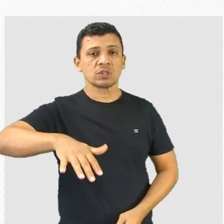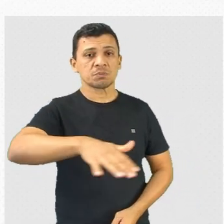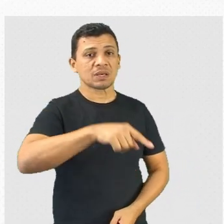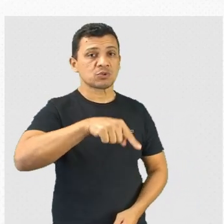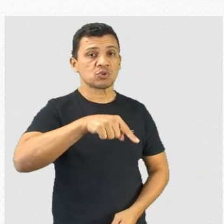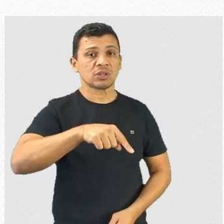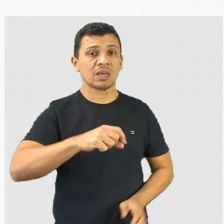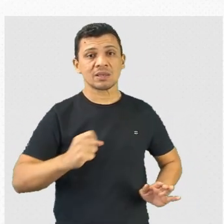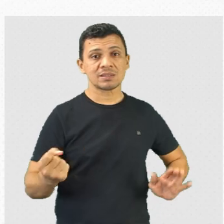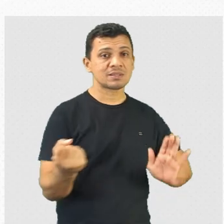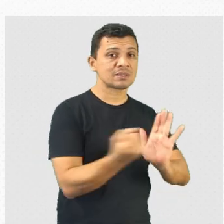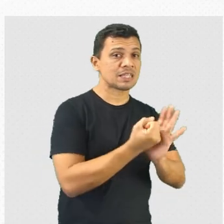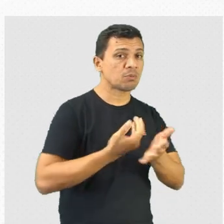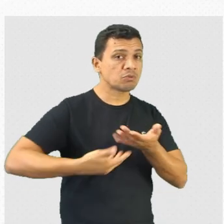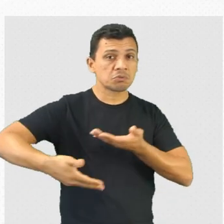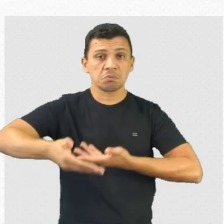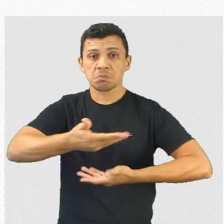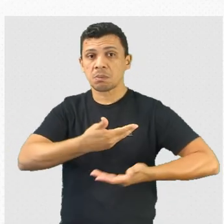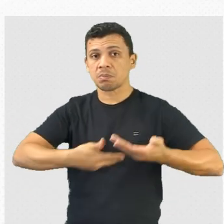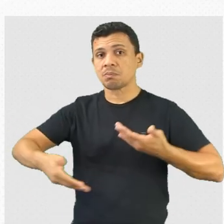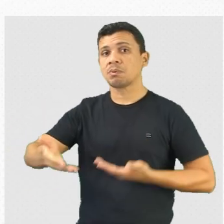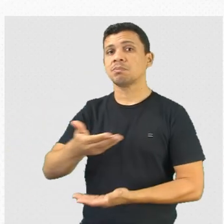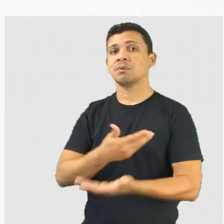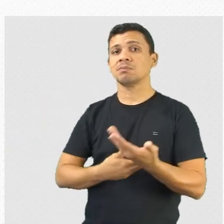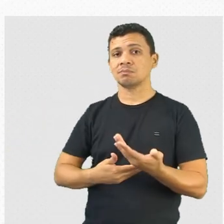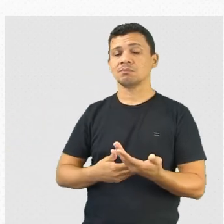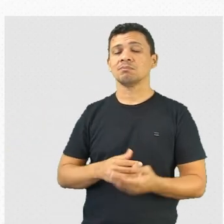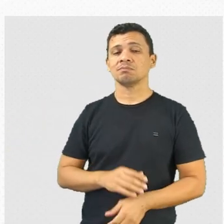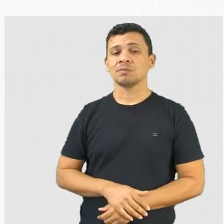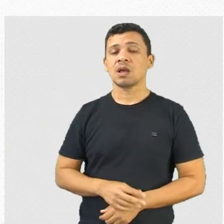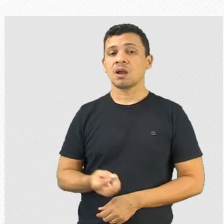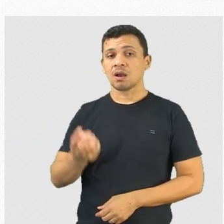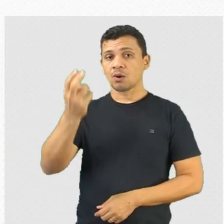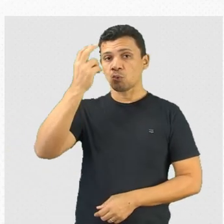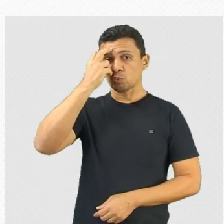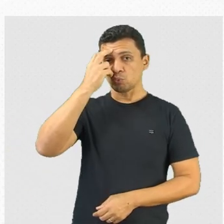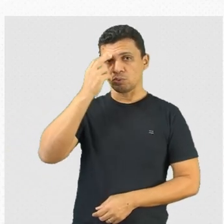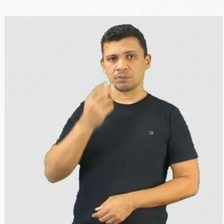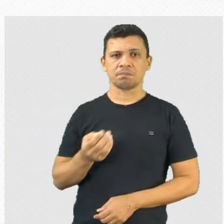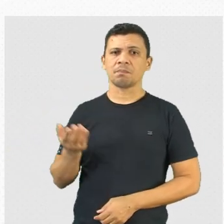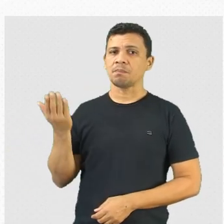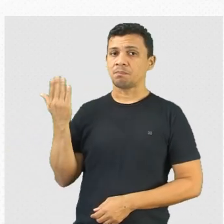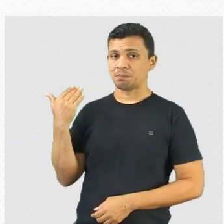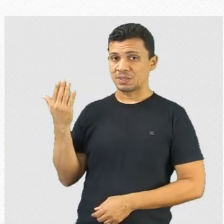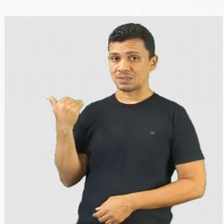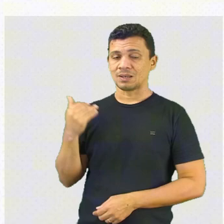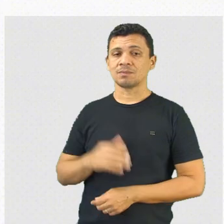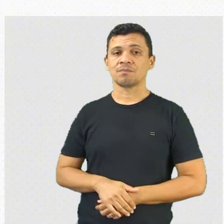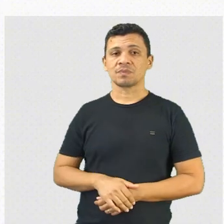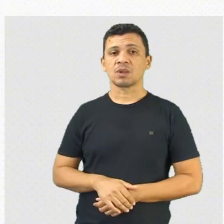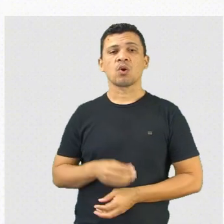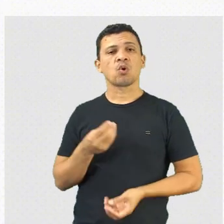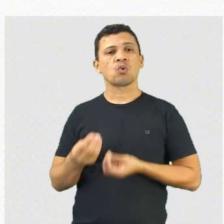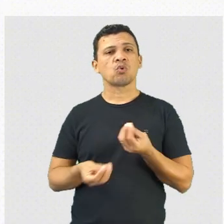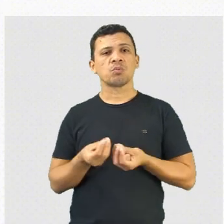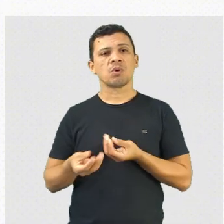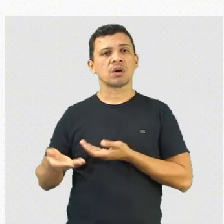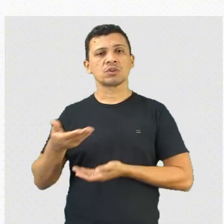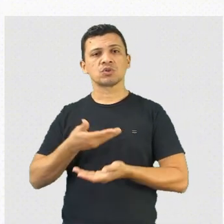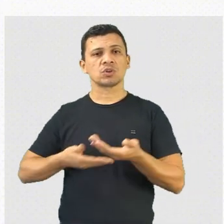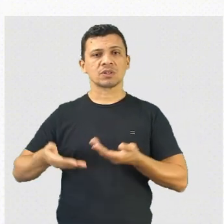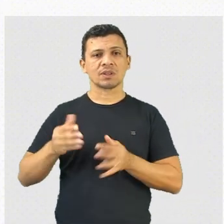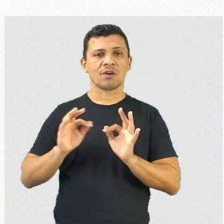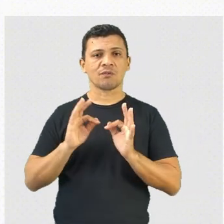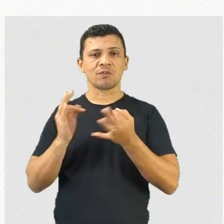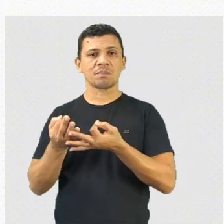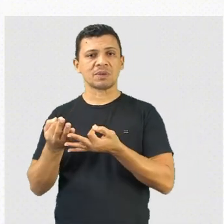circulação de símbolos. Olha só. Então a cultura que outrora era socializada efetivamente ali, pela